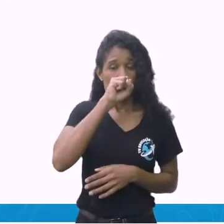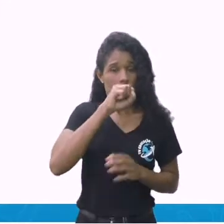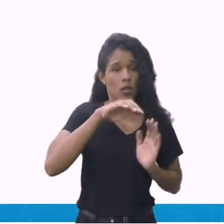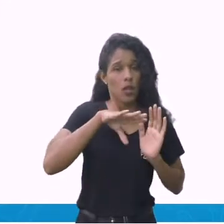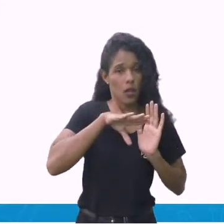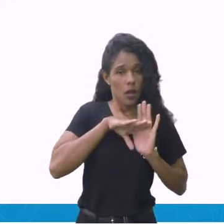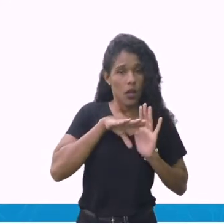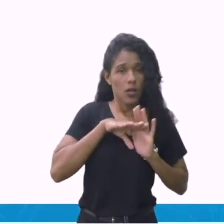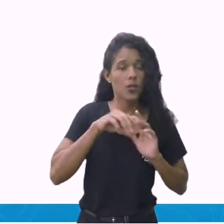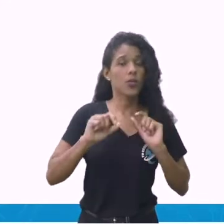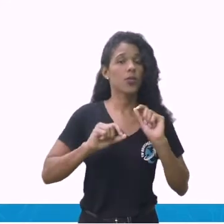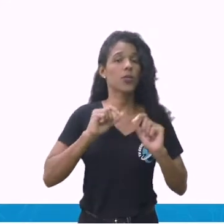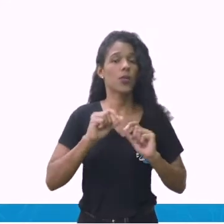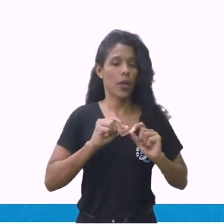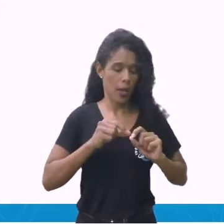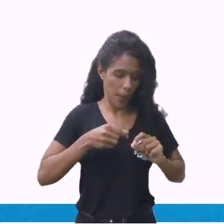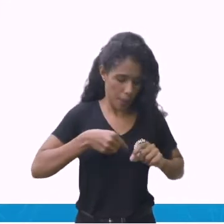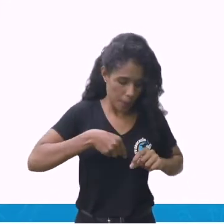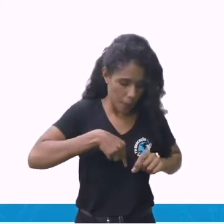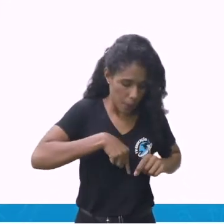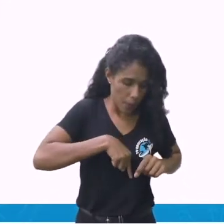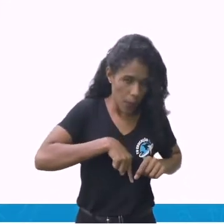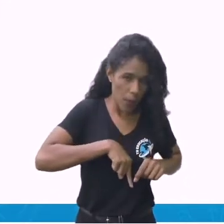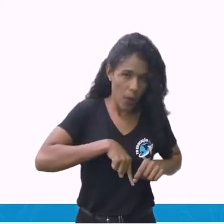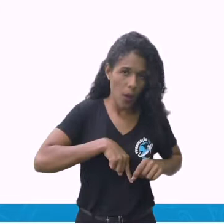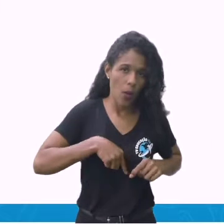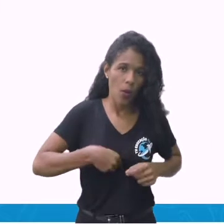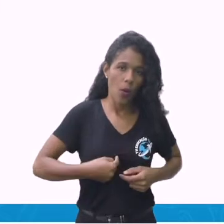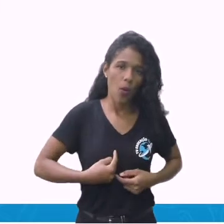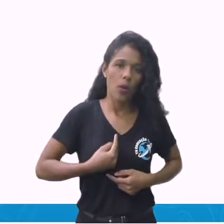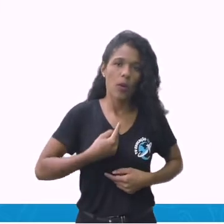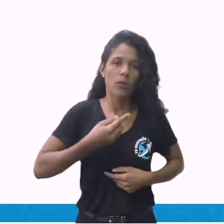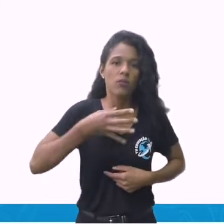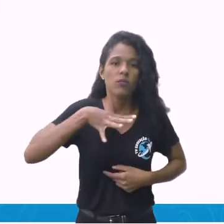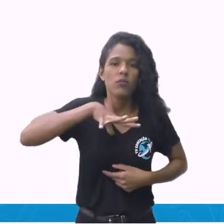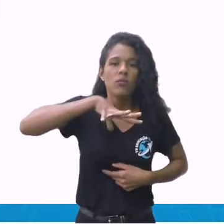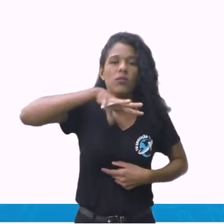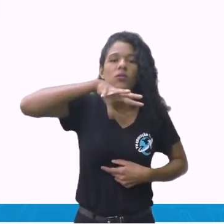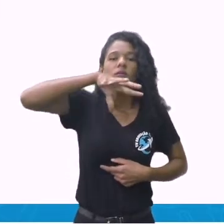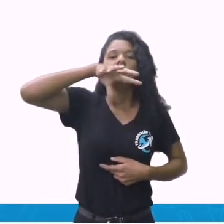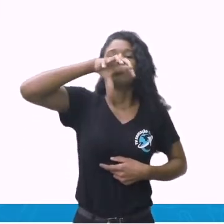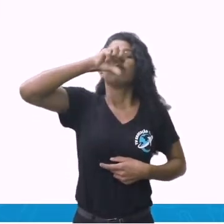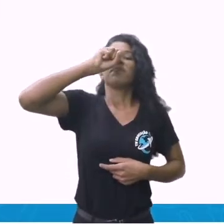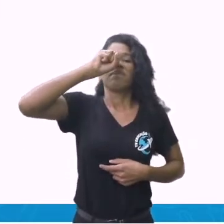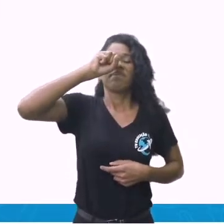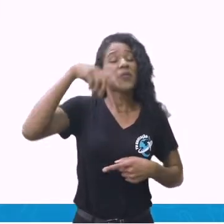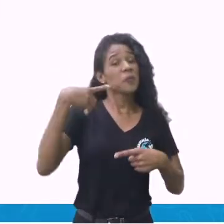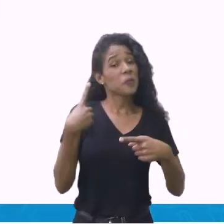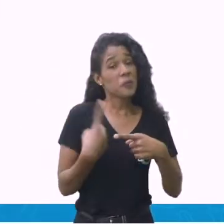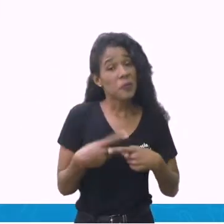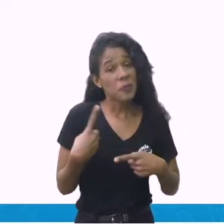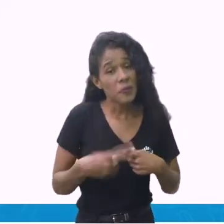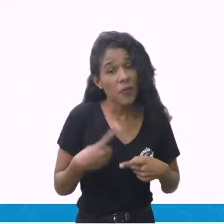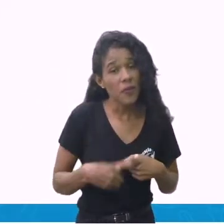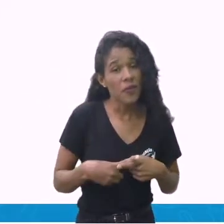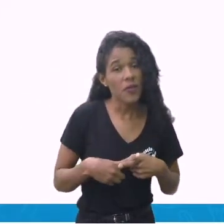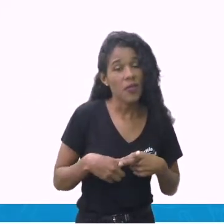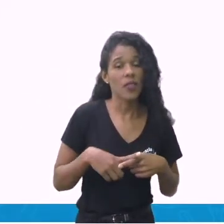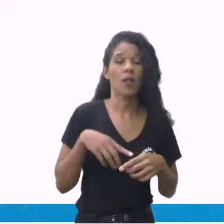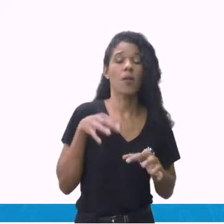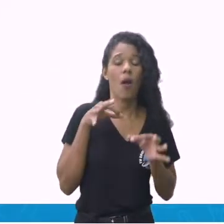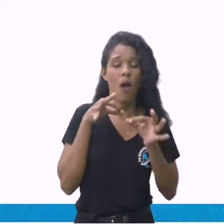o sistema respiratório. Por quê? Porque é o sistema respiratório que ajuda o seu corpo, o